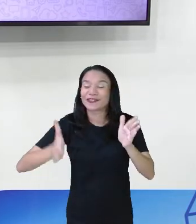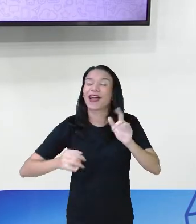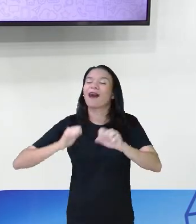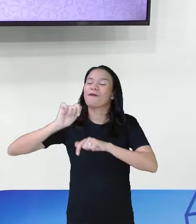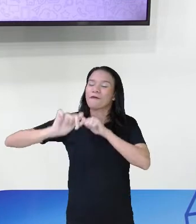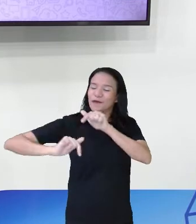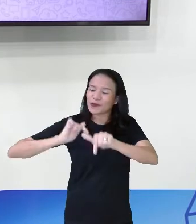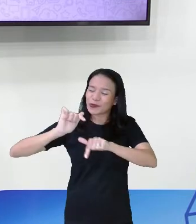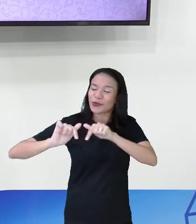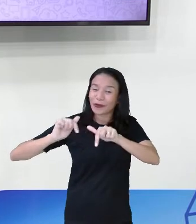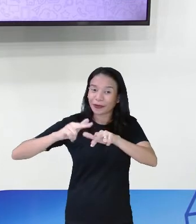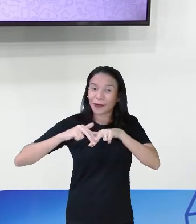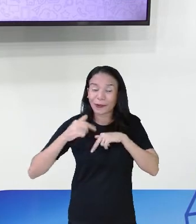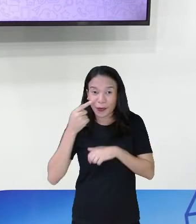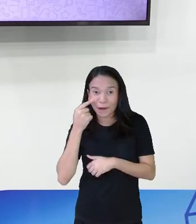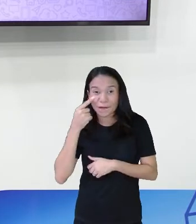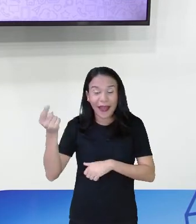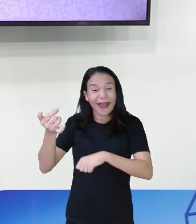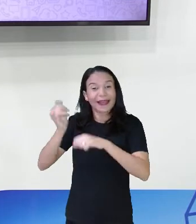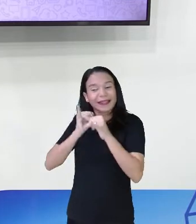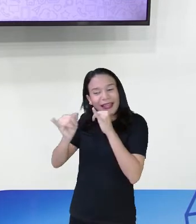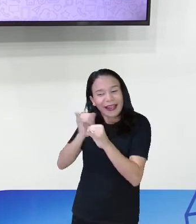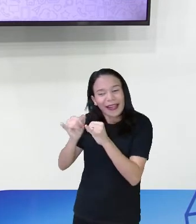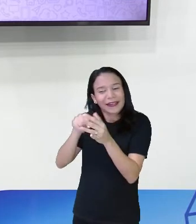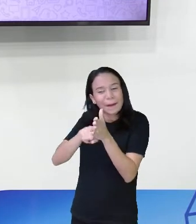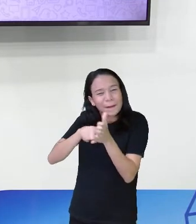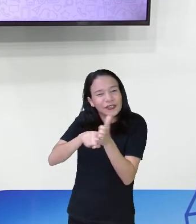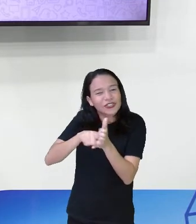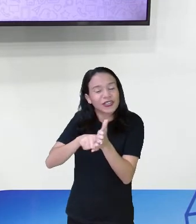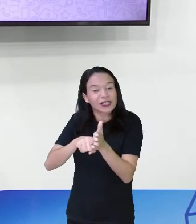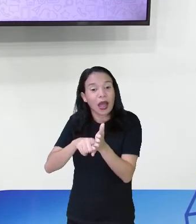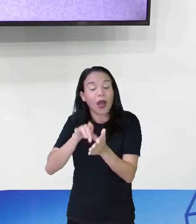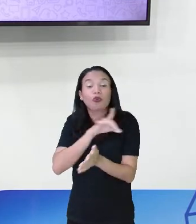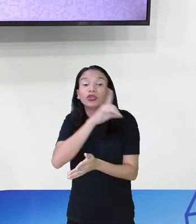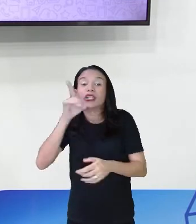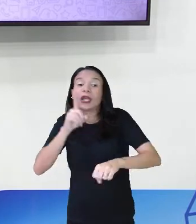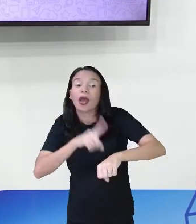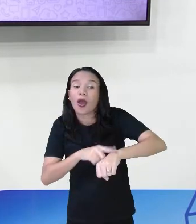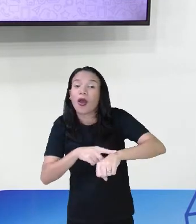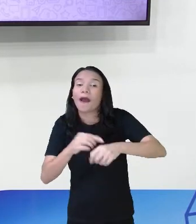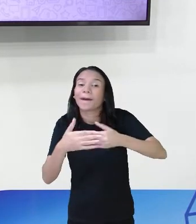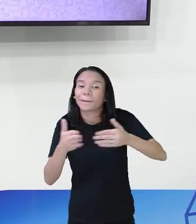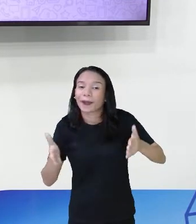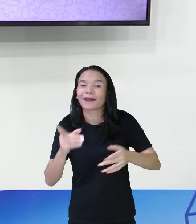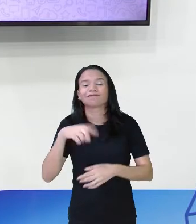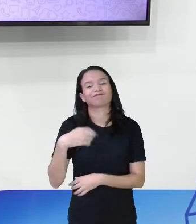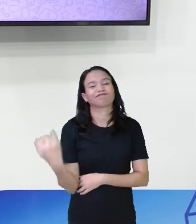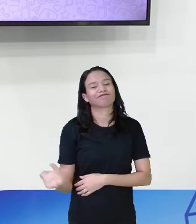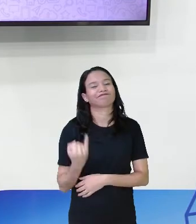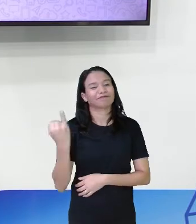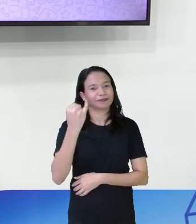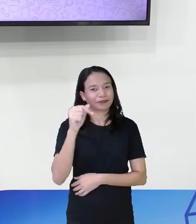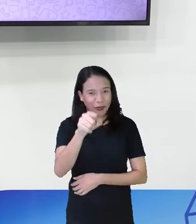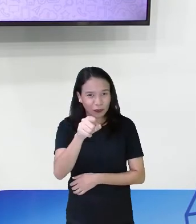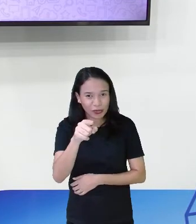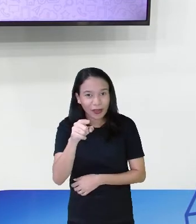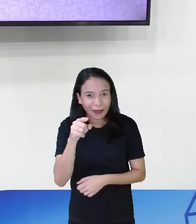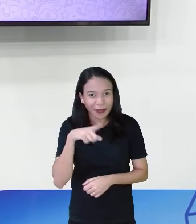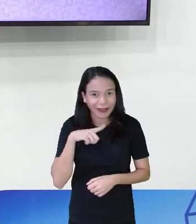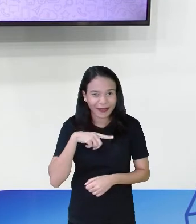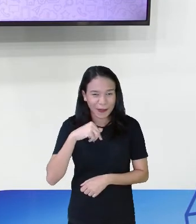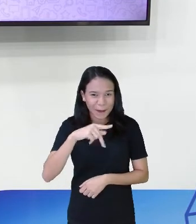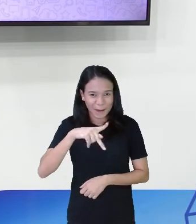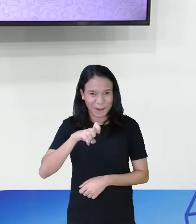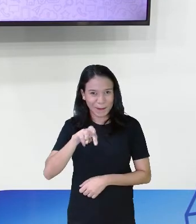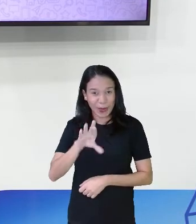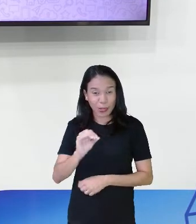Então, vê lá, vai lá na internet, pesquisa os dias que está aberto, o horário, e vale muito a pena. Quando você, Pedro, chegar